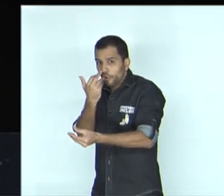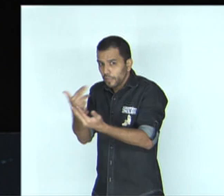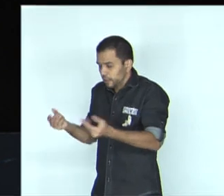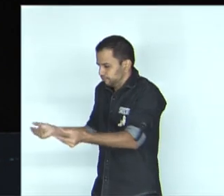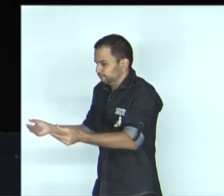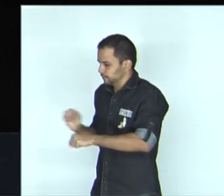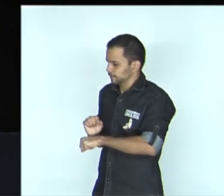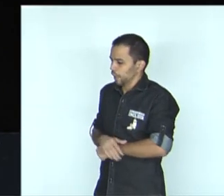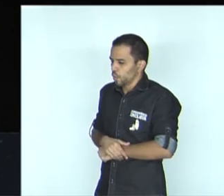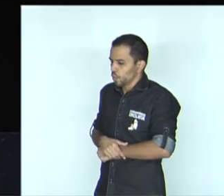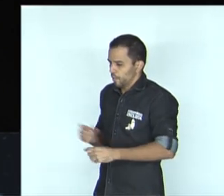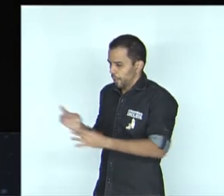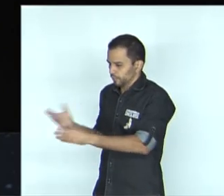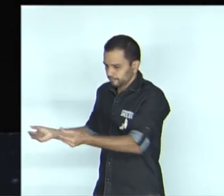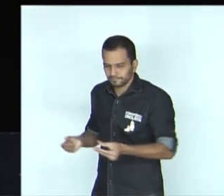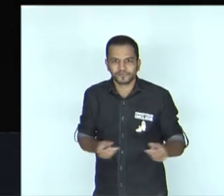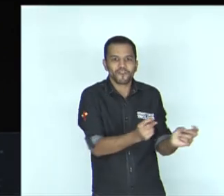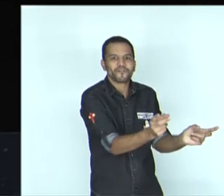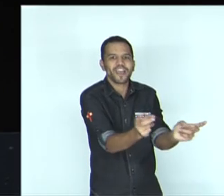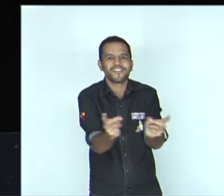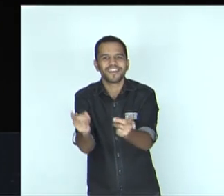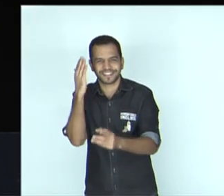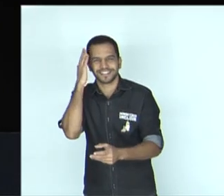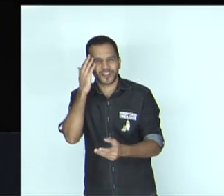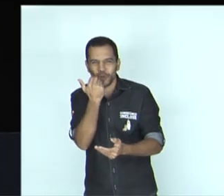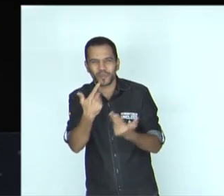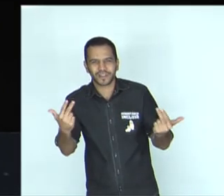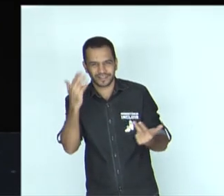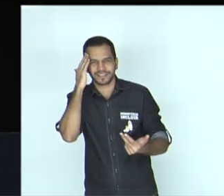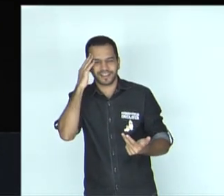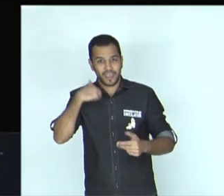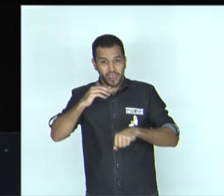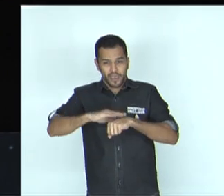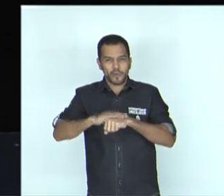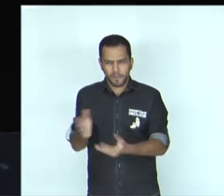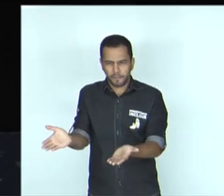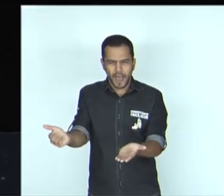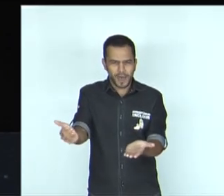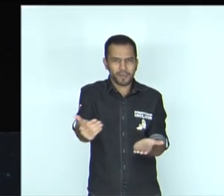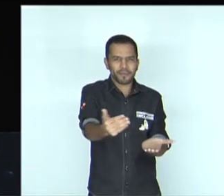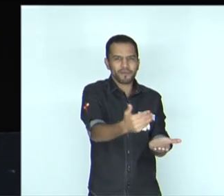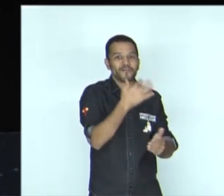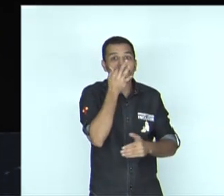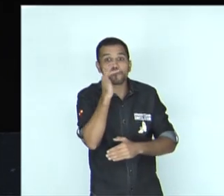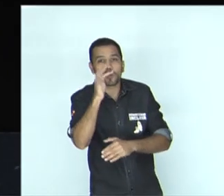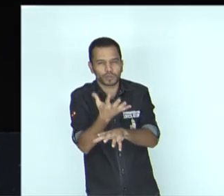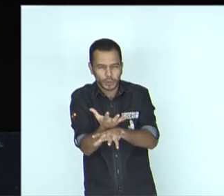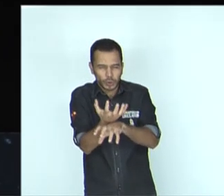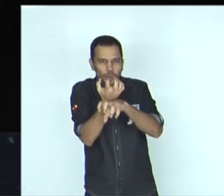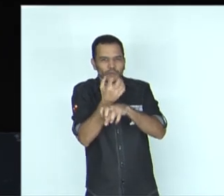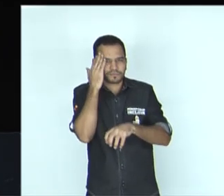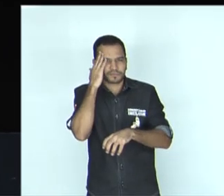mesmo é cuidar de vocês. Eu pego todas essas flores que são secas, que ajudam para alimentar